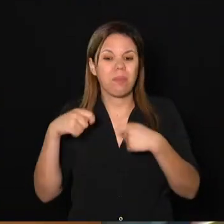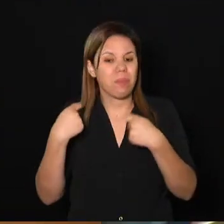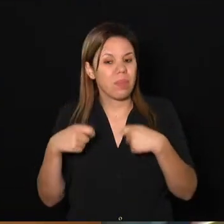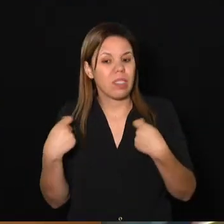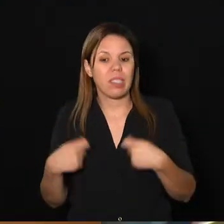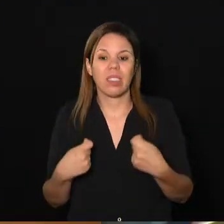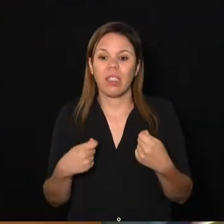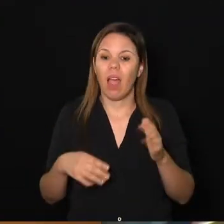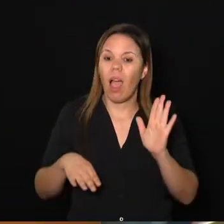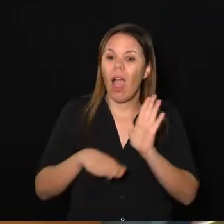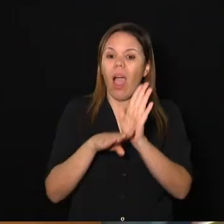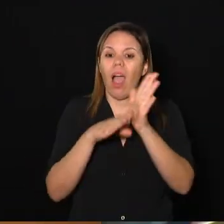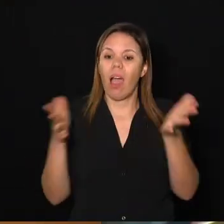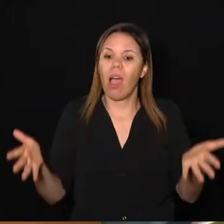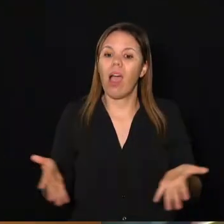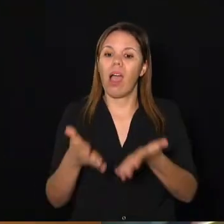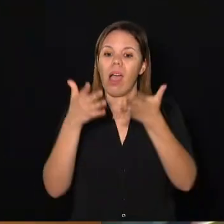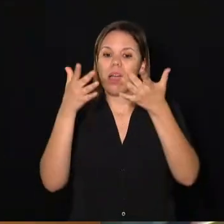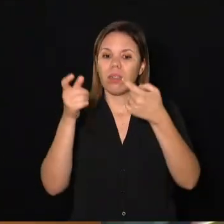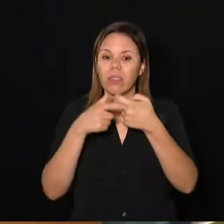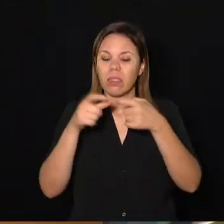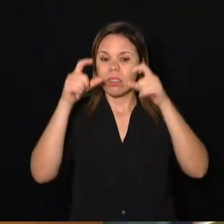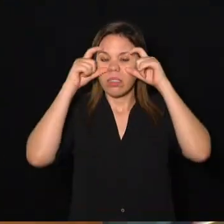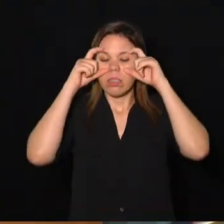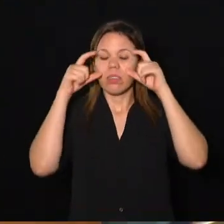ajuda seja oftalmológica seja